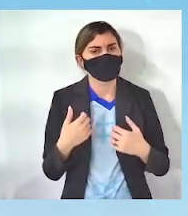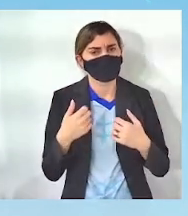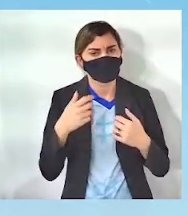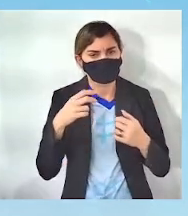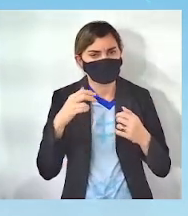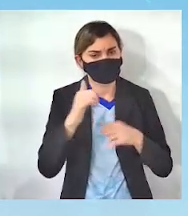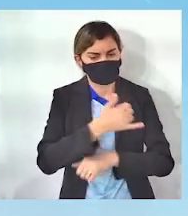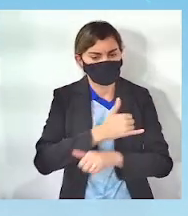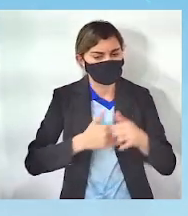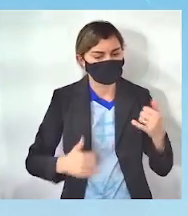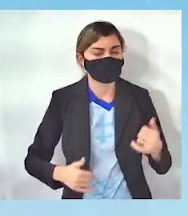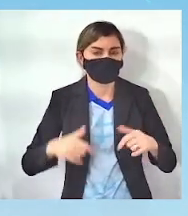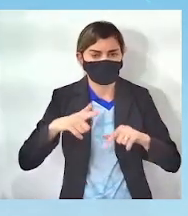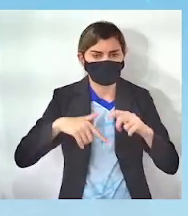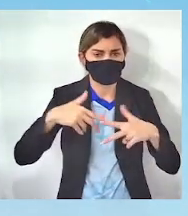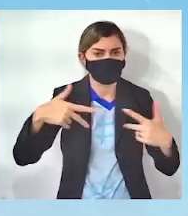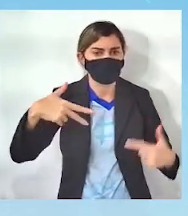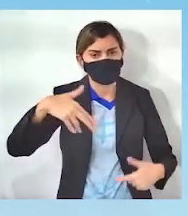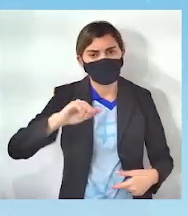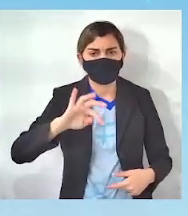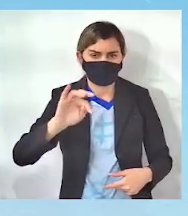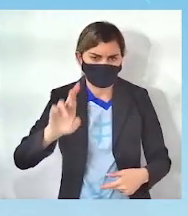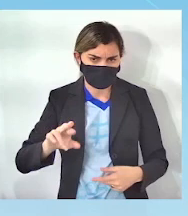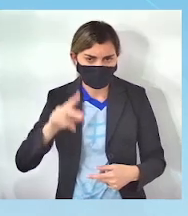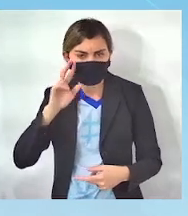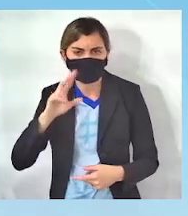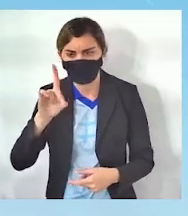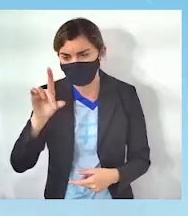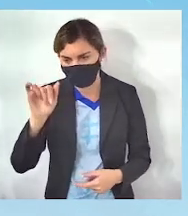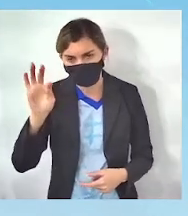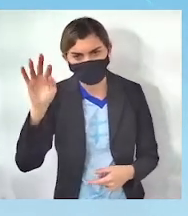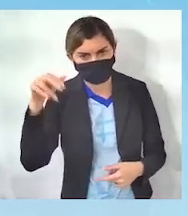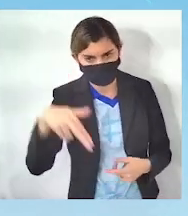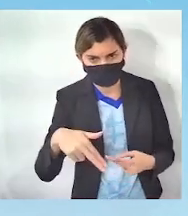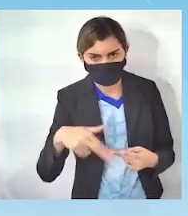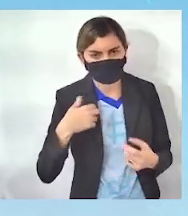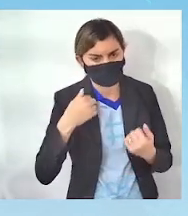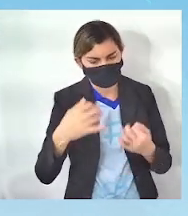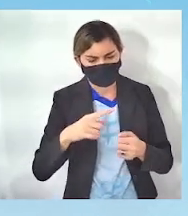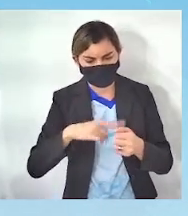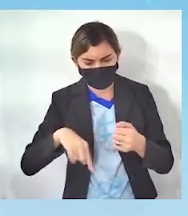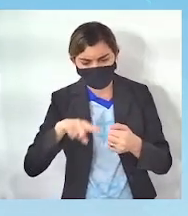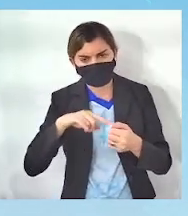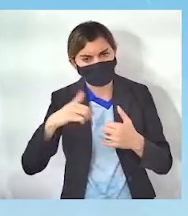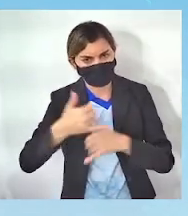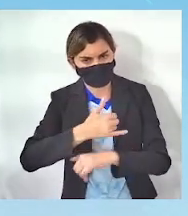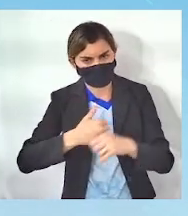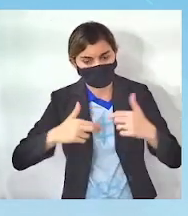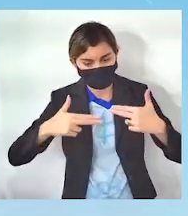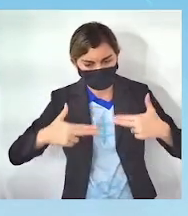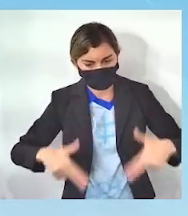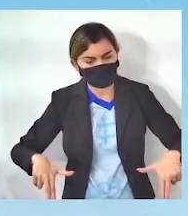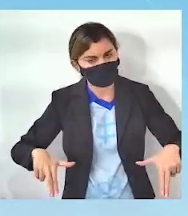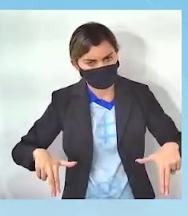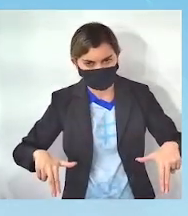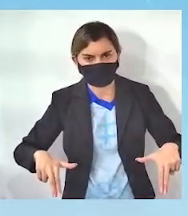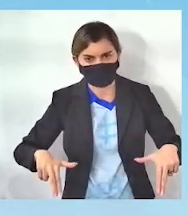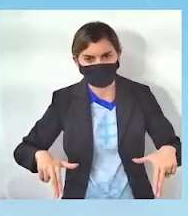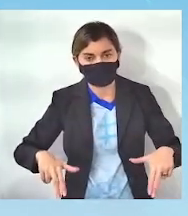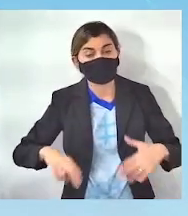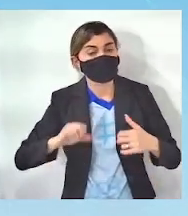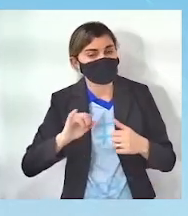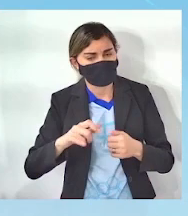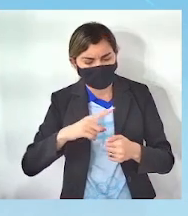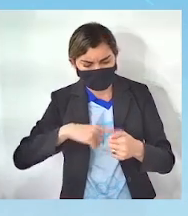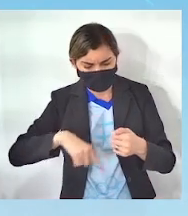na matéria. Lembra que o modelo de Dalton dizia que o átomo era eletricamente neutro? Lembra disso? Então, se